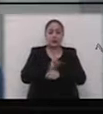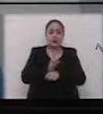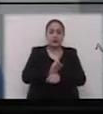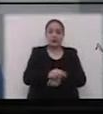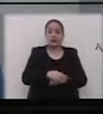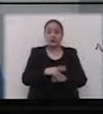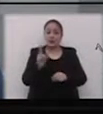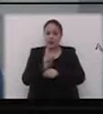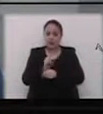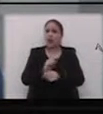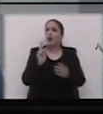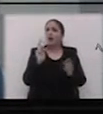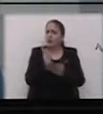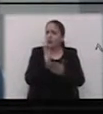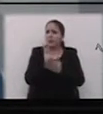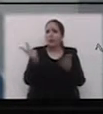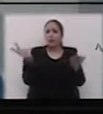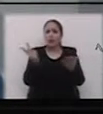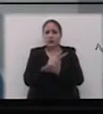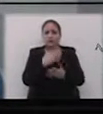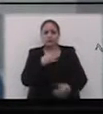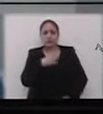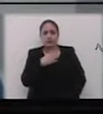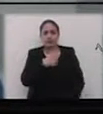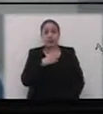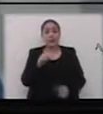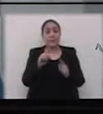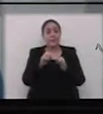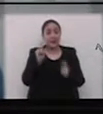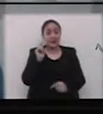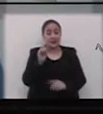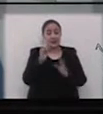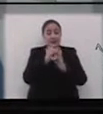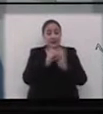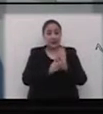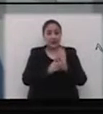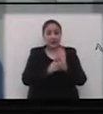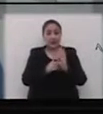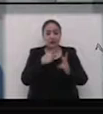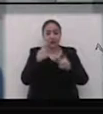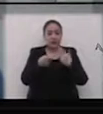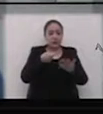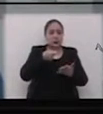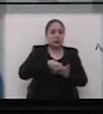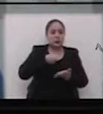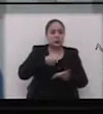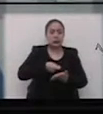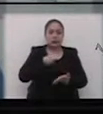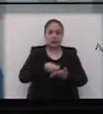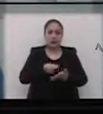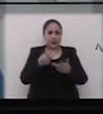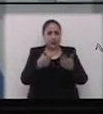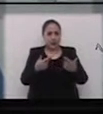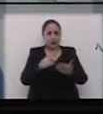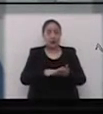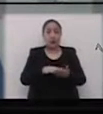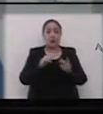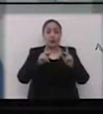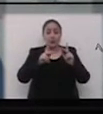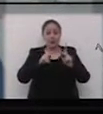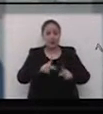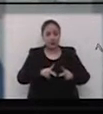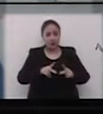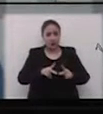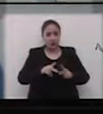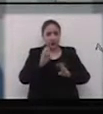da fiscalização. A fiscalização sempre houve, de uma forma ou outra, mas esse decreto ele vem impor algumas exigências que